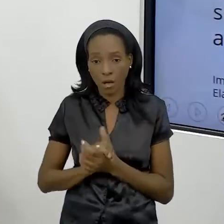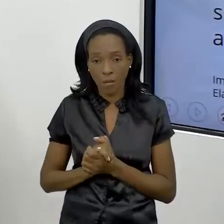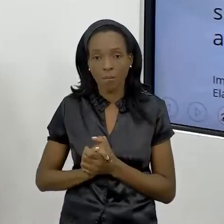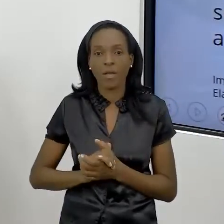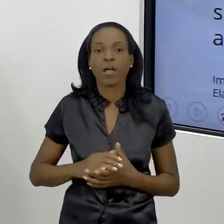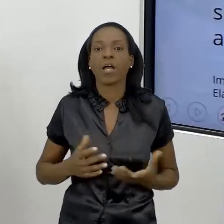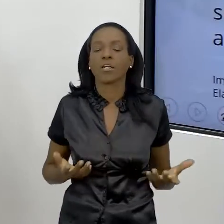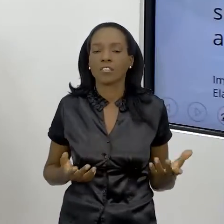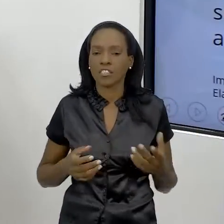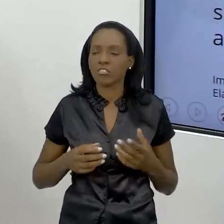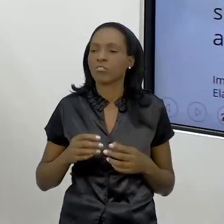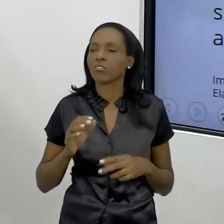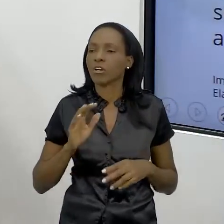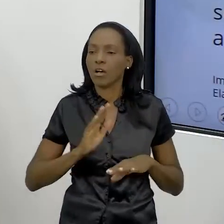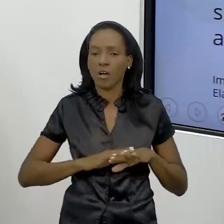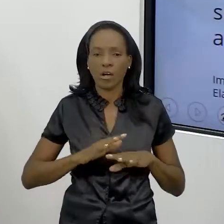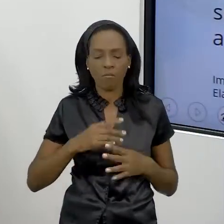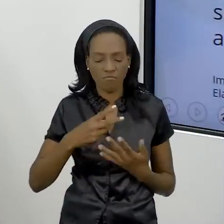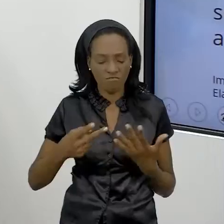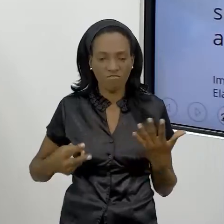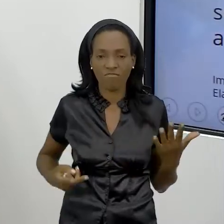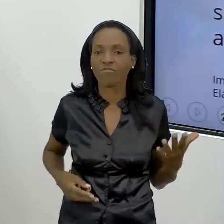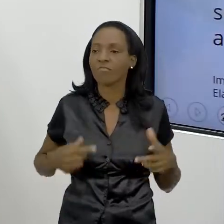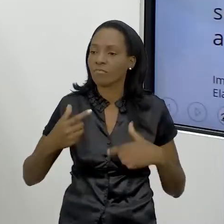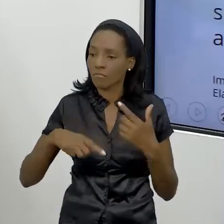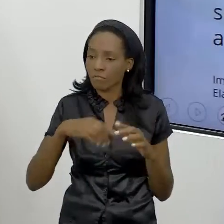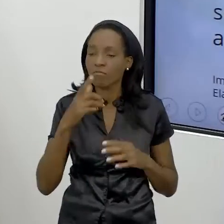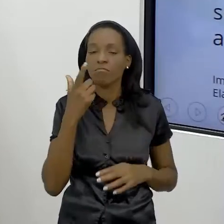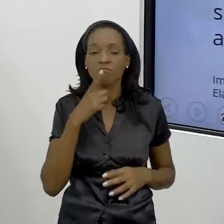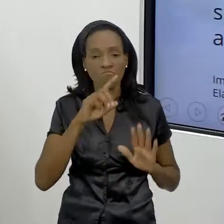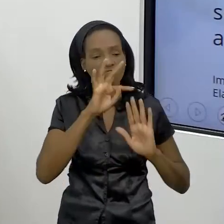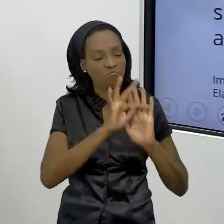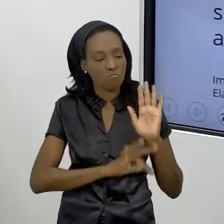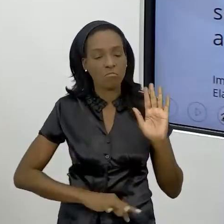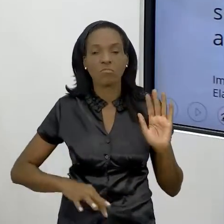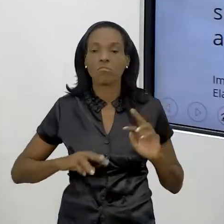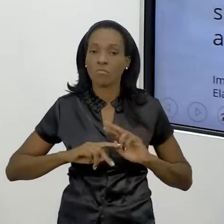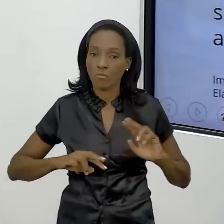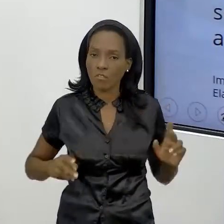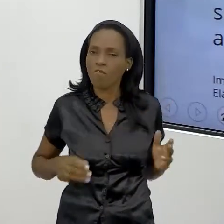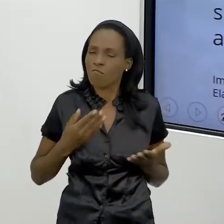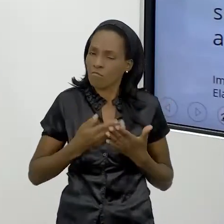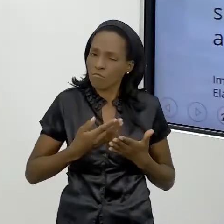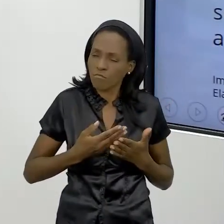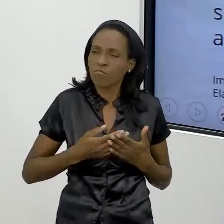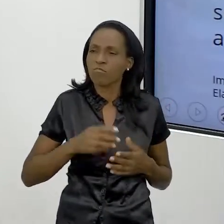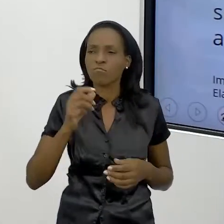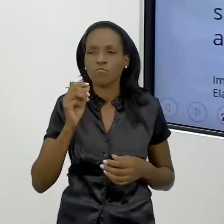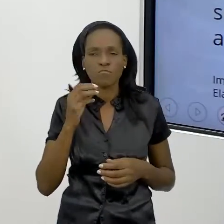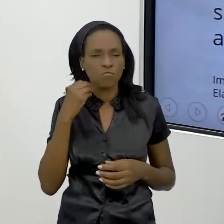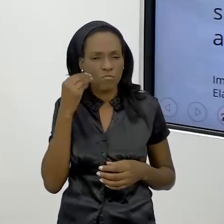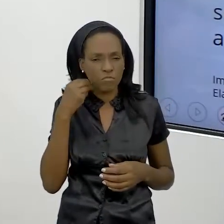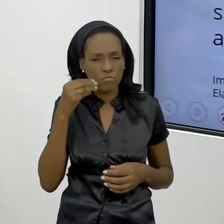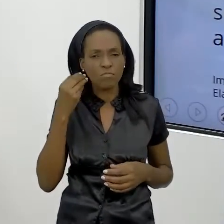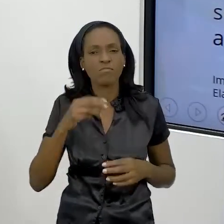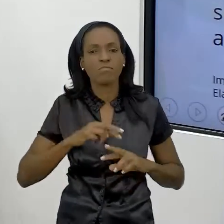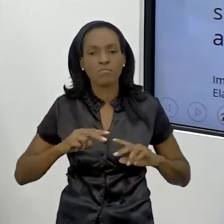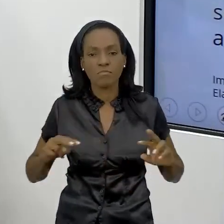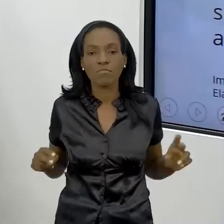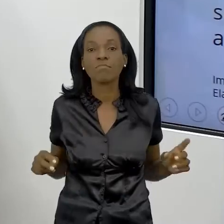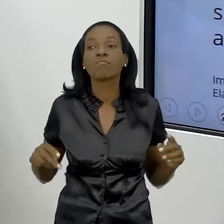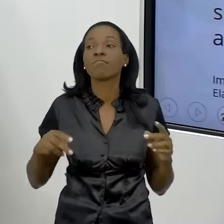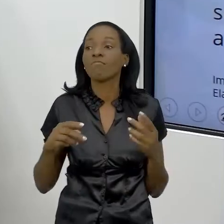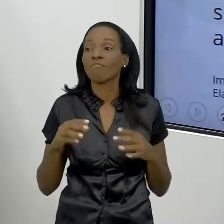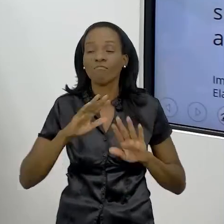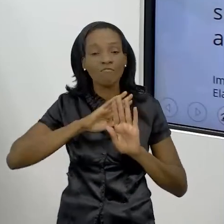fazer trabalhos, né? E conseguiu ali estudar, enfim, fazer os experimentos meio que por trás do marido